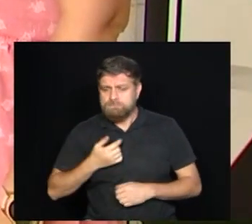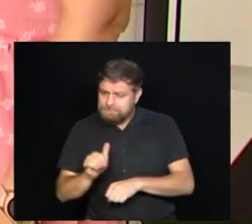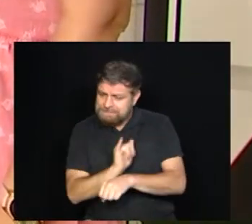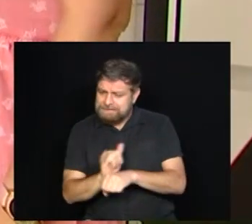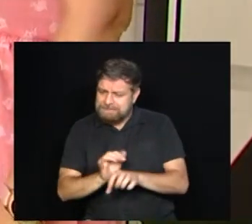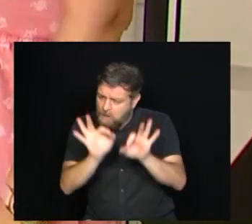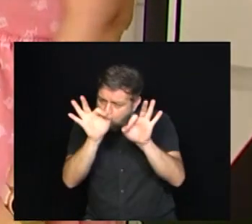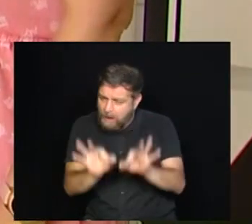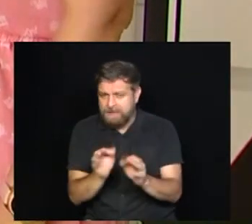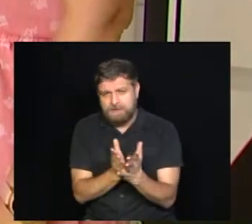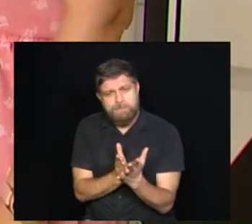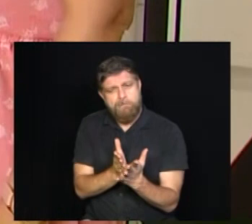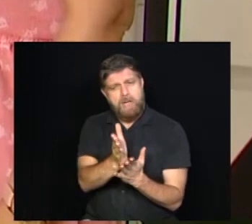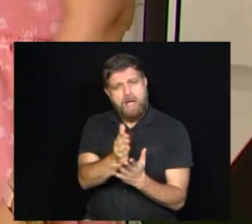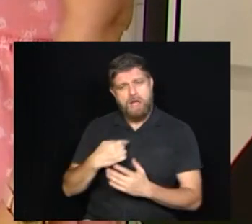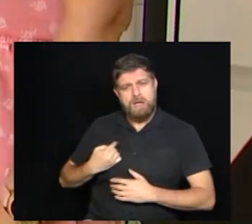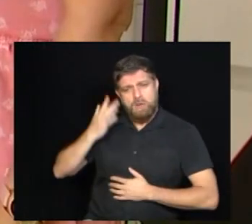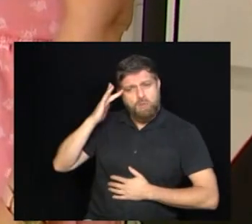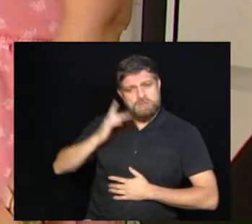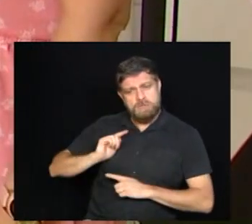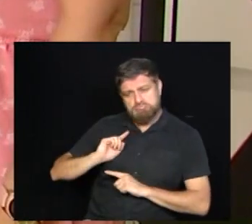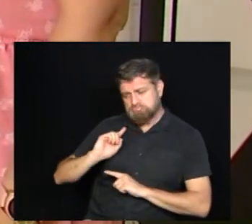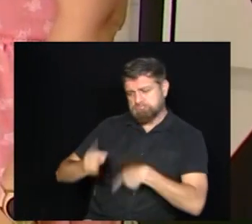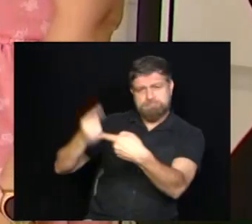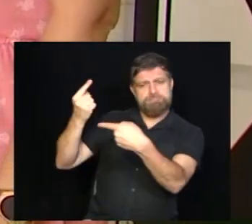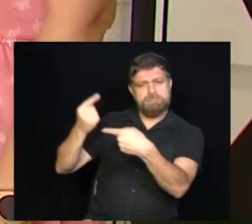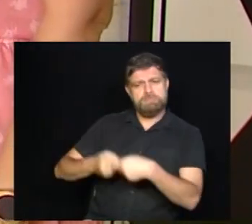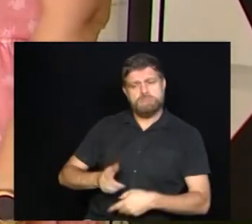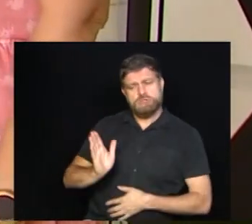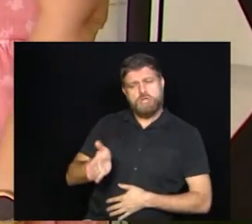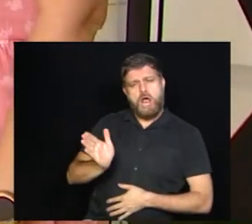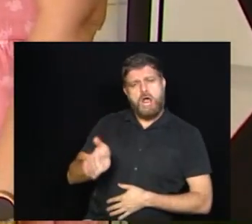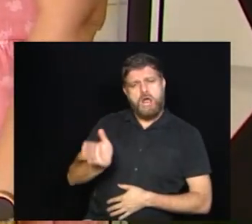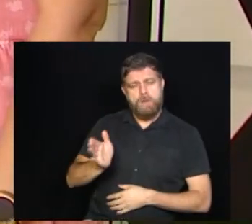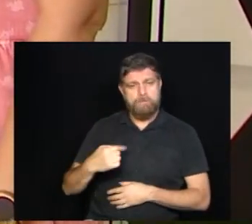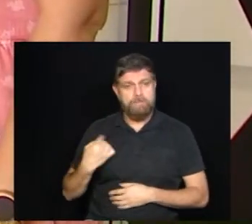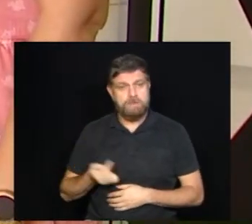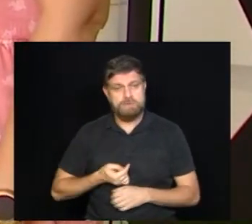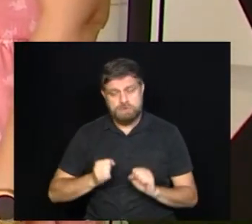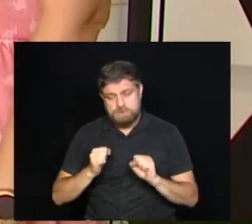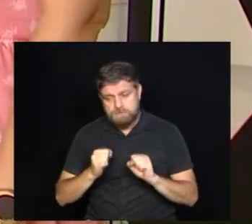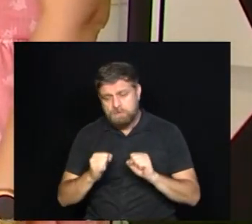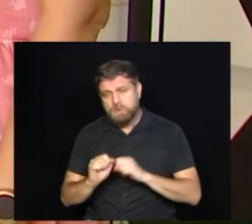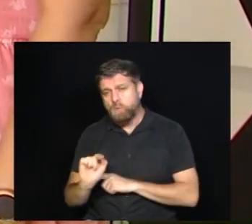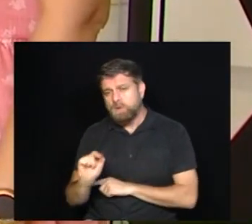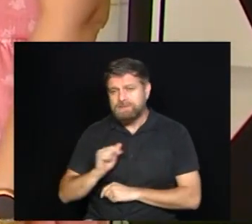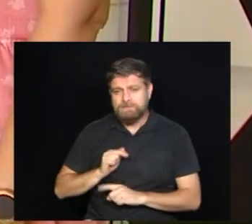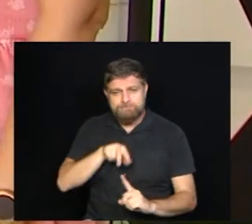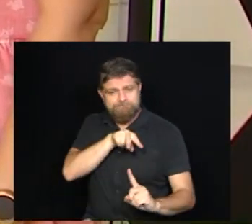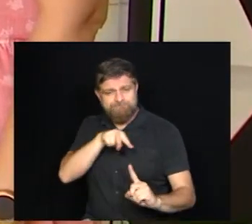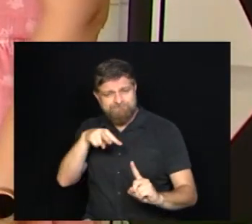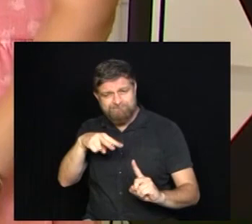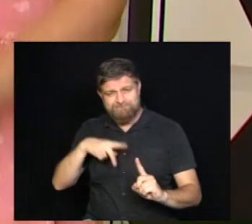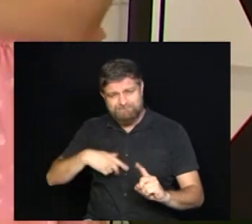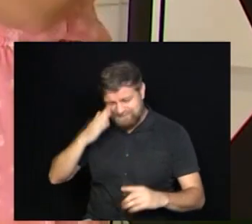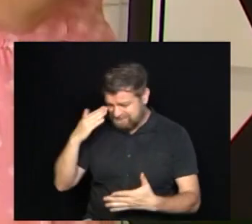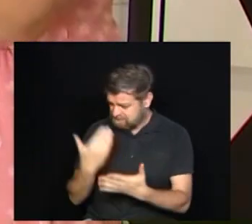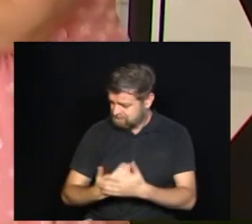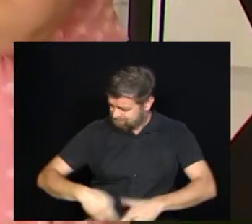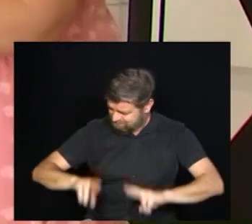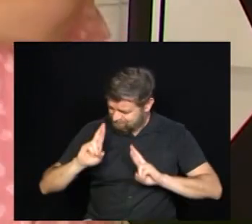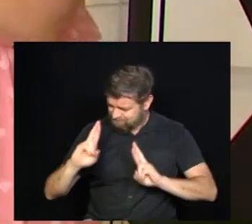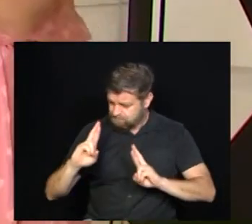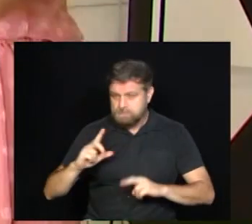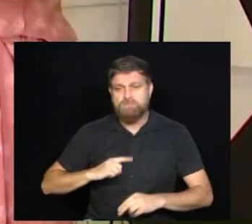certo, né, secretária? Eu acho que já evoluiu bastante e a gente pode ter uma expectativa positiva. O caminho